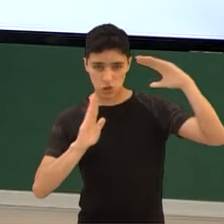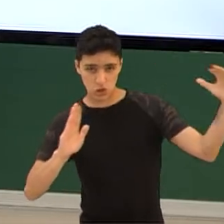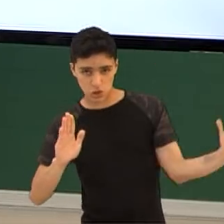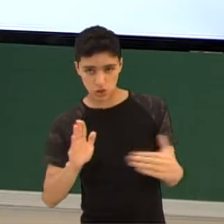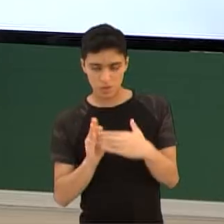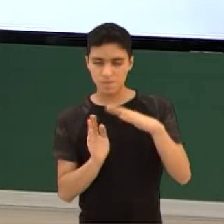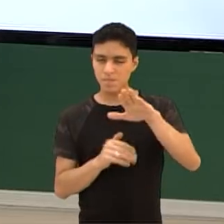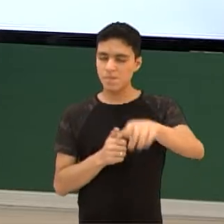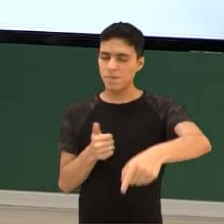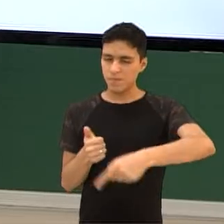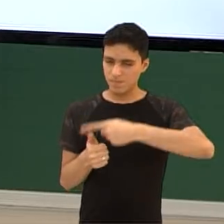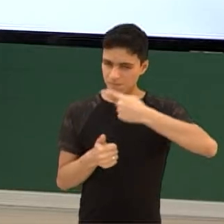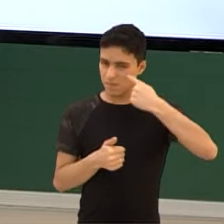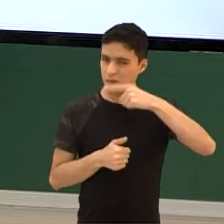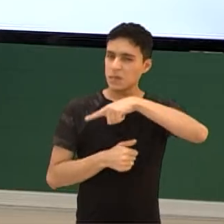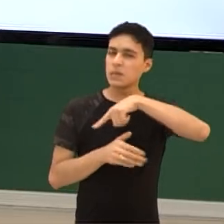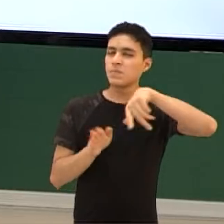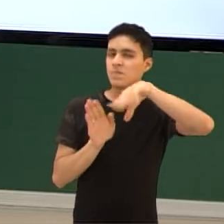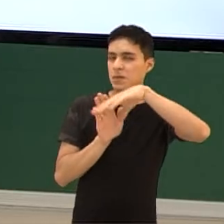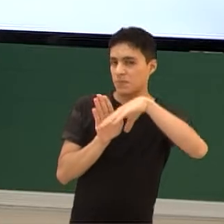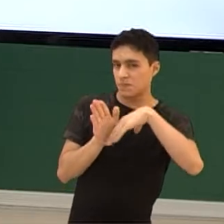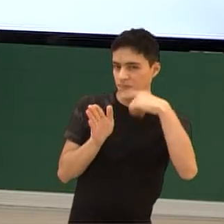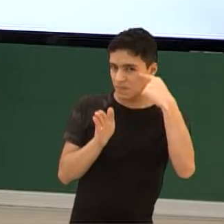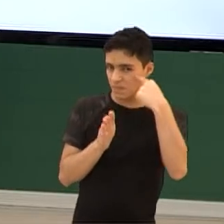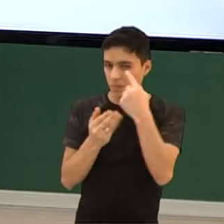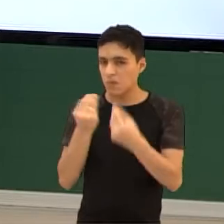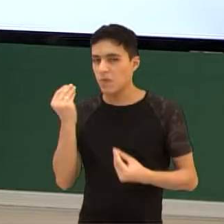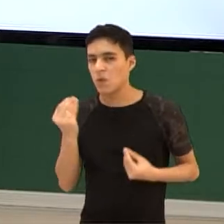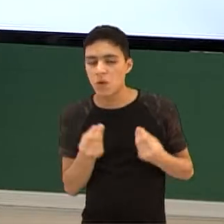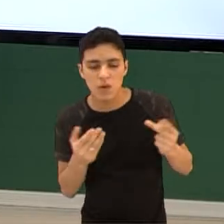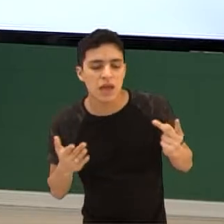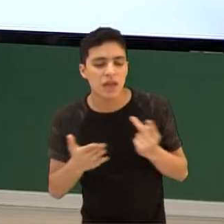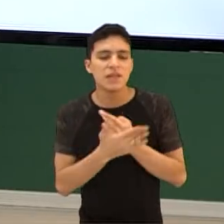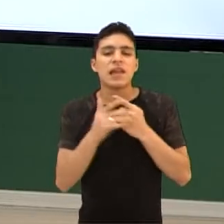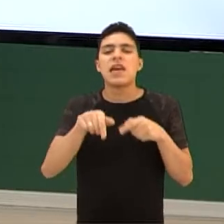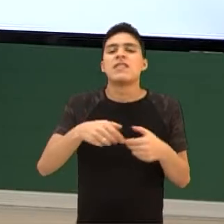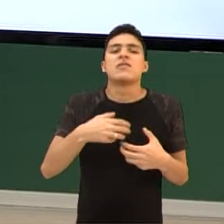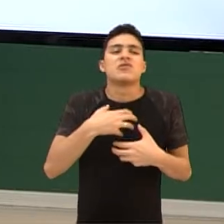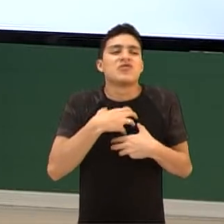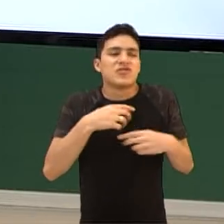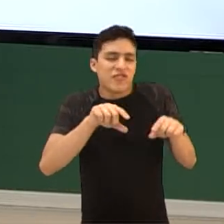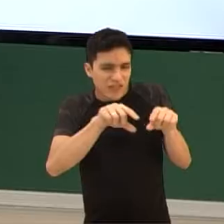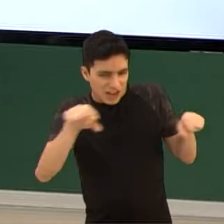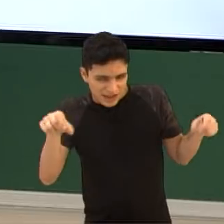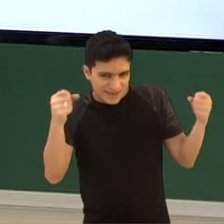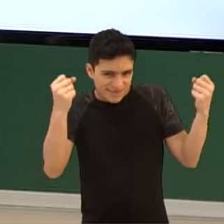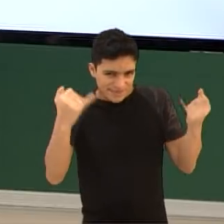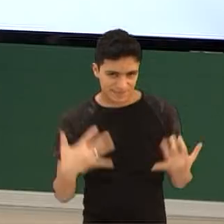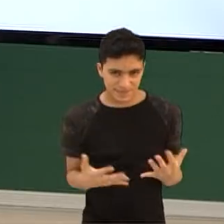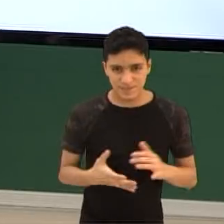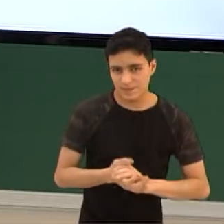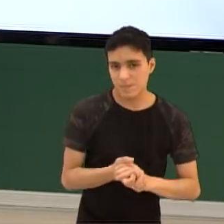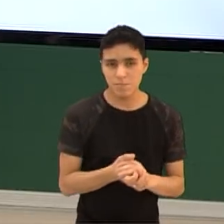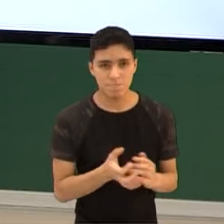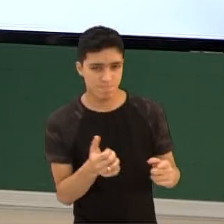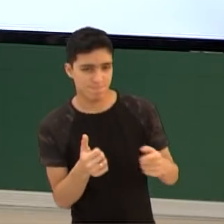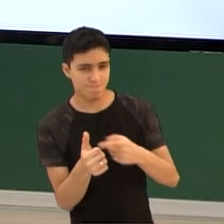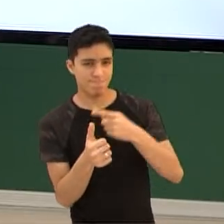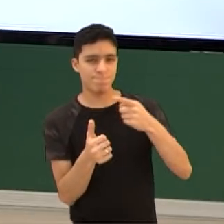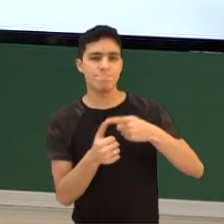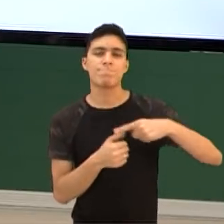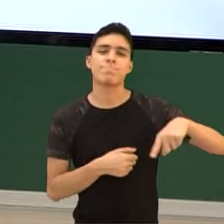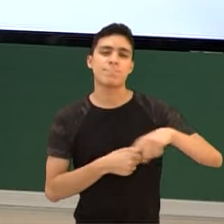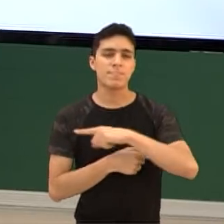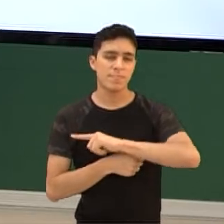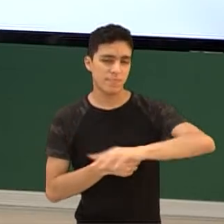alguns passos primordiais aqui e a gente vai perceber como é que surge essa expressão, certo? Bem, primeiro, nós